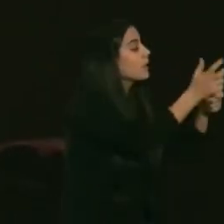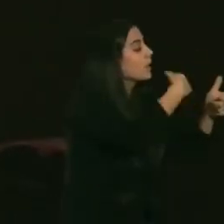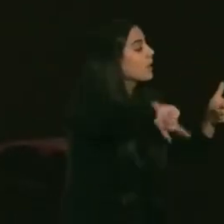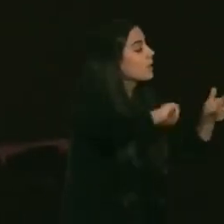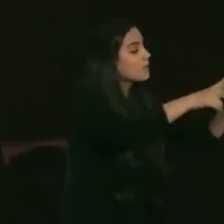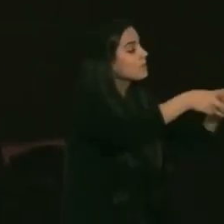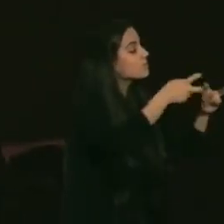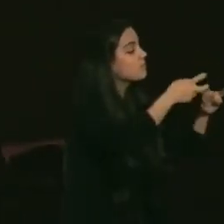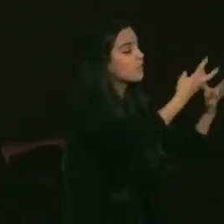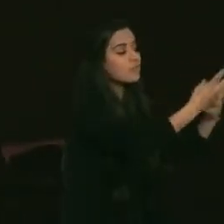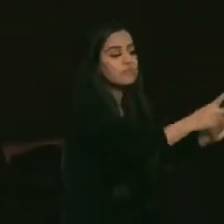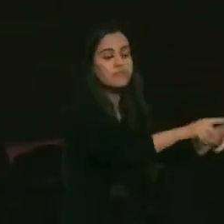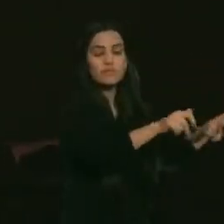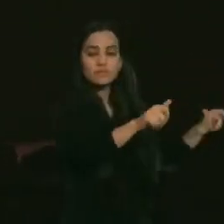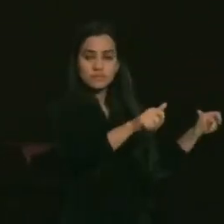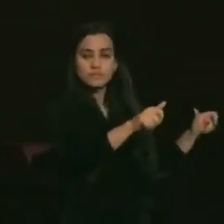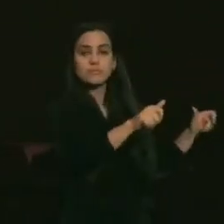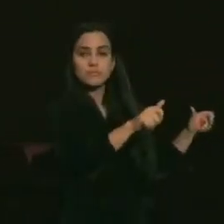não vale nada.